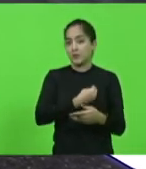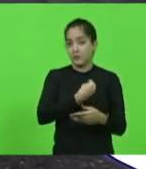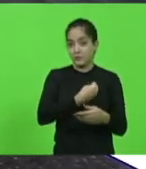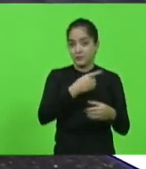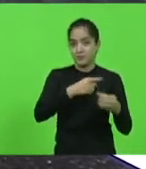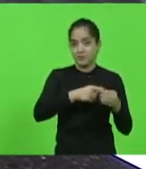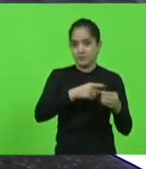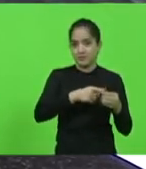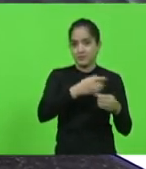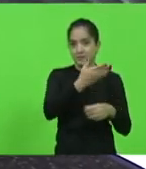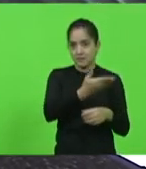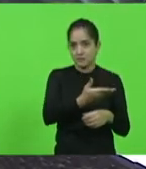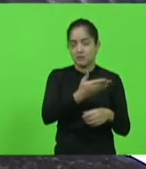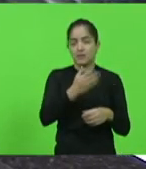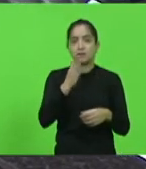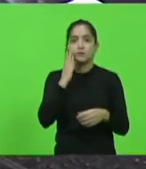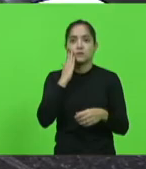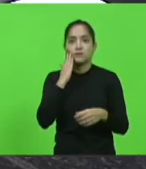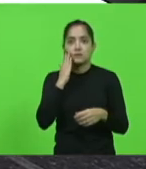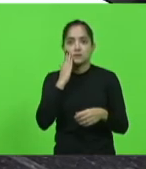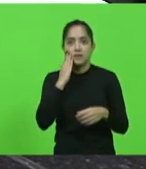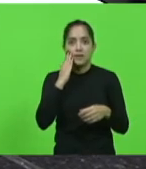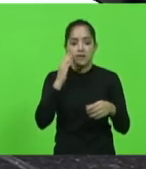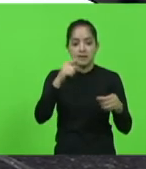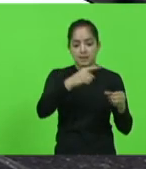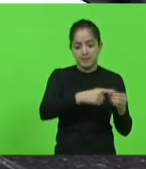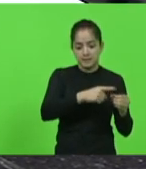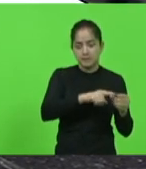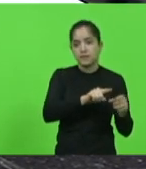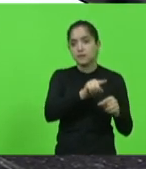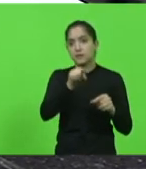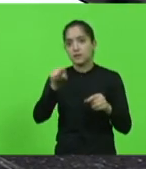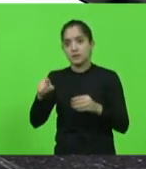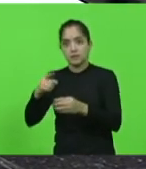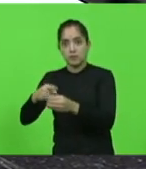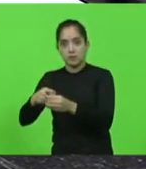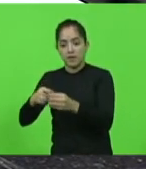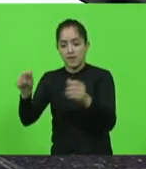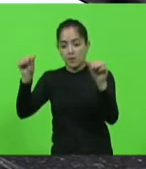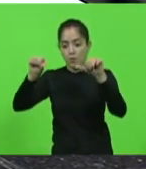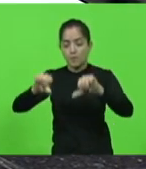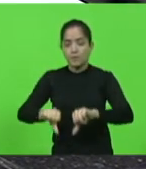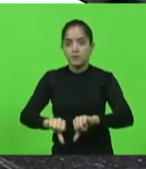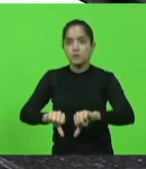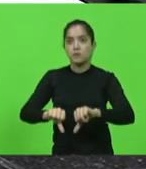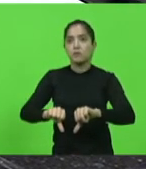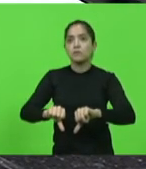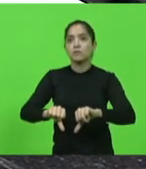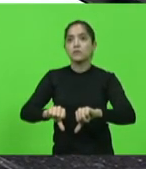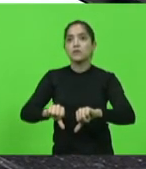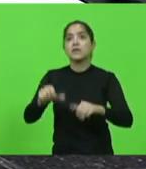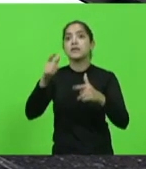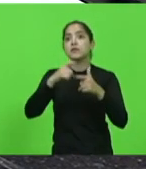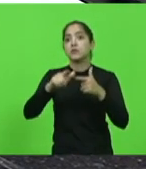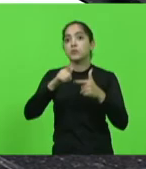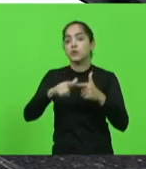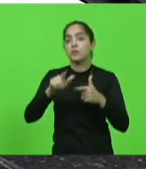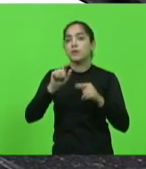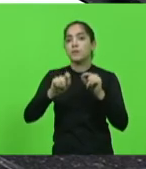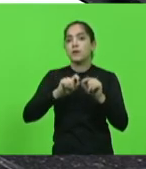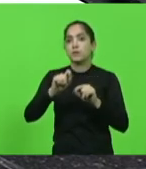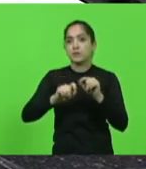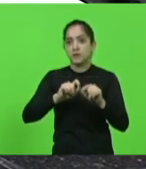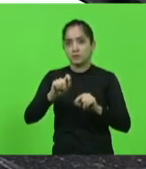esse trajeto ali de Apiúna até Ibirama é o pior. E o pior problema que estamos encontrando é com